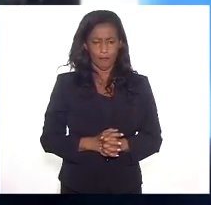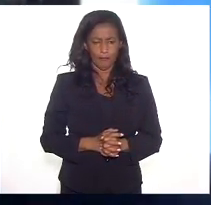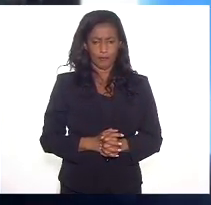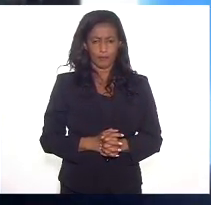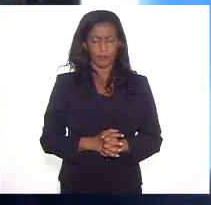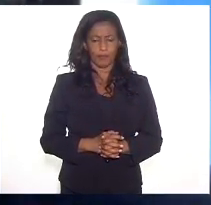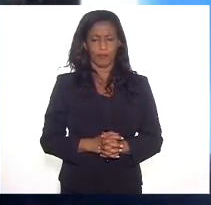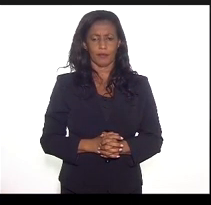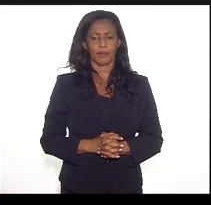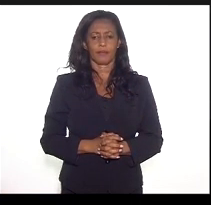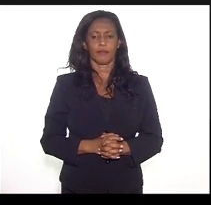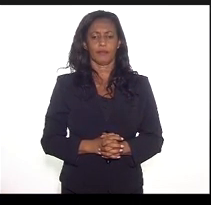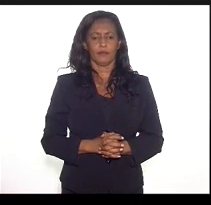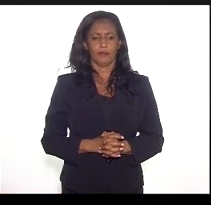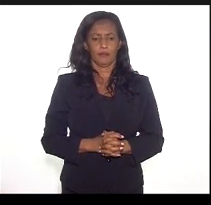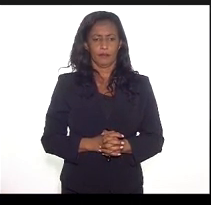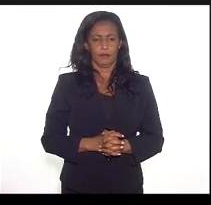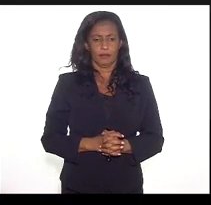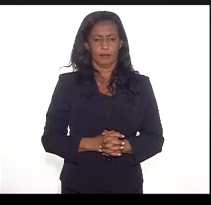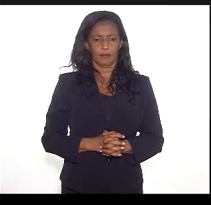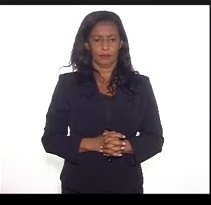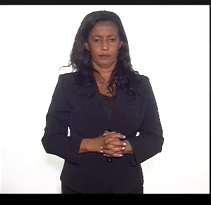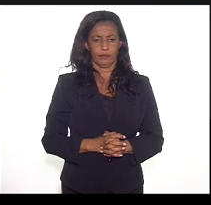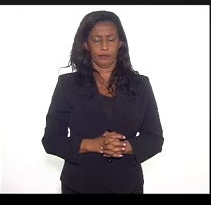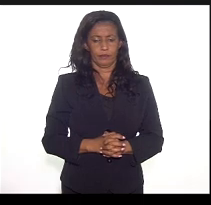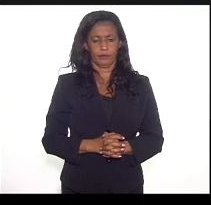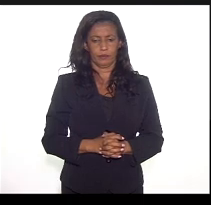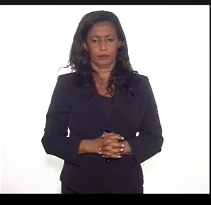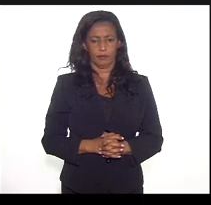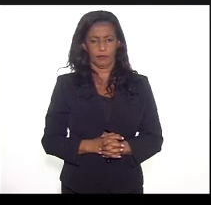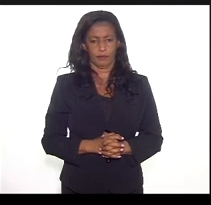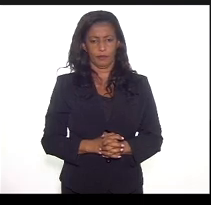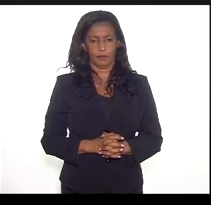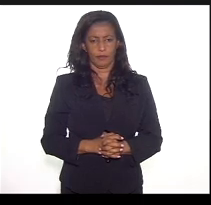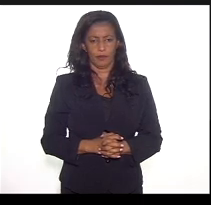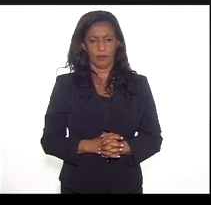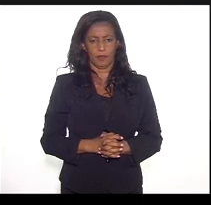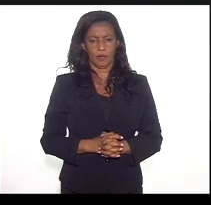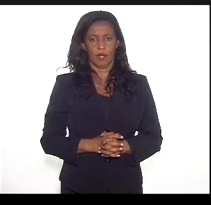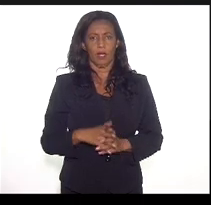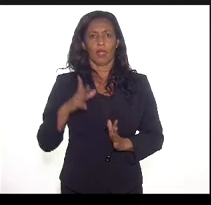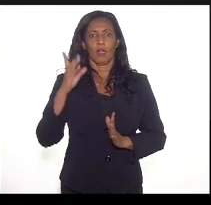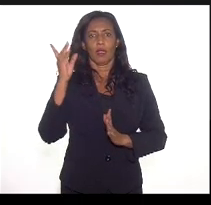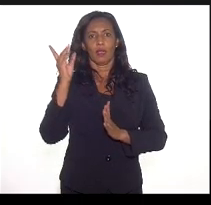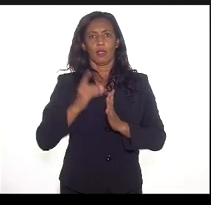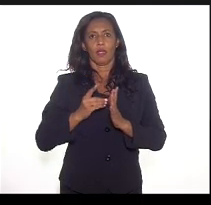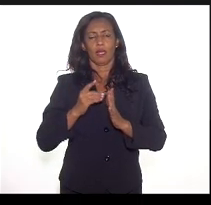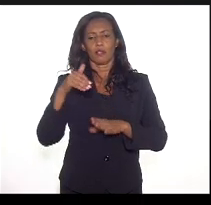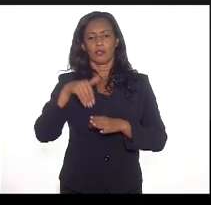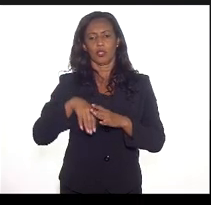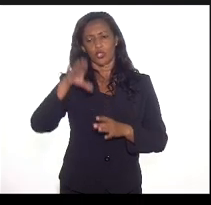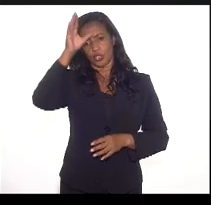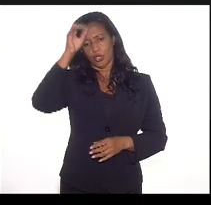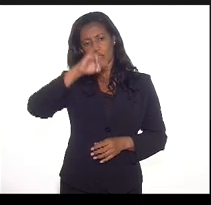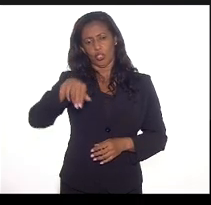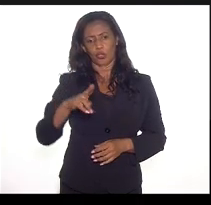aqui com a mesa, tá bom? E a gente providencia. Pela declaração de voto, deputada Tia Ju.